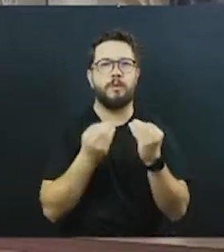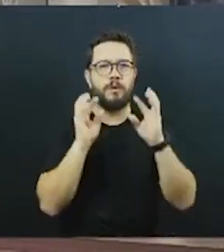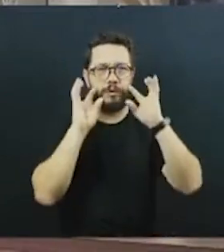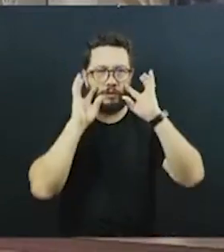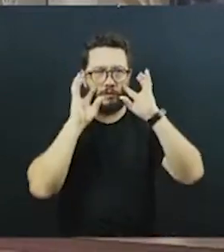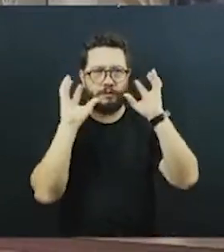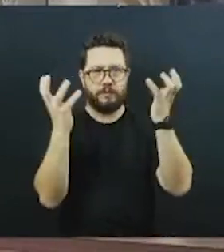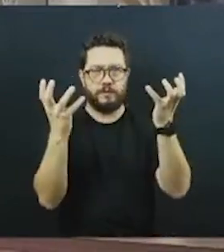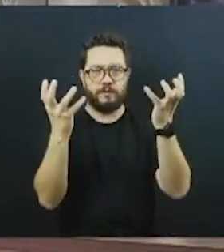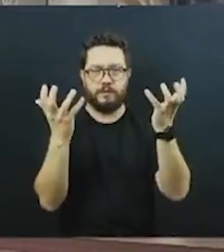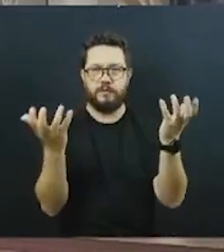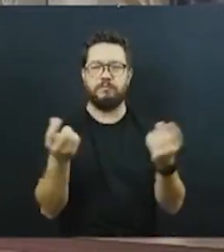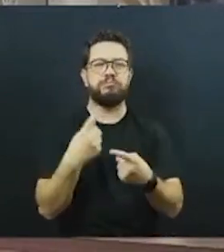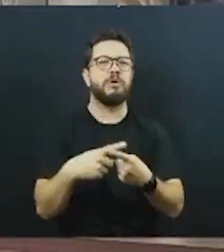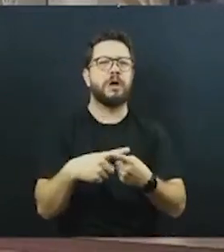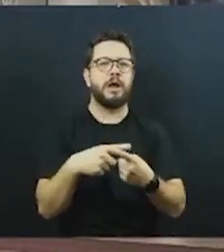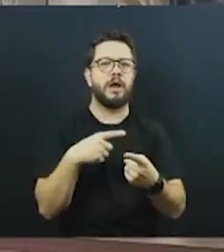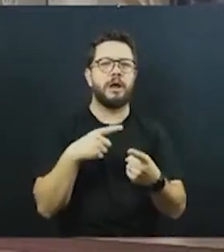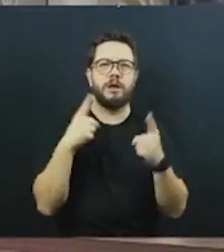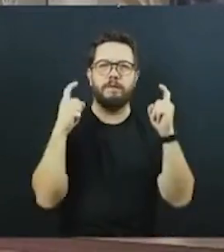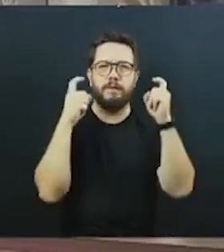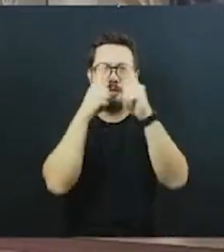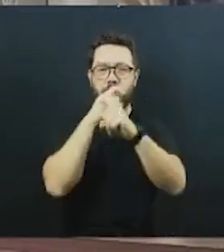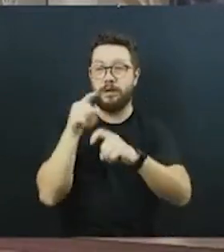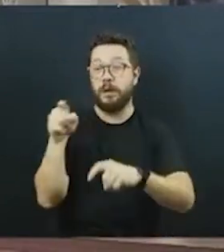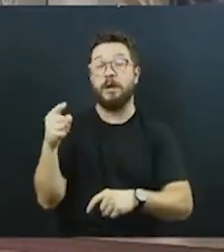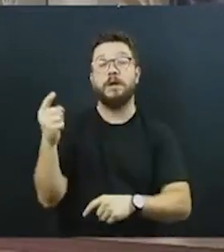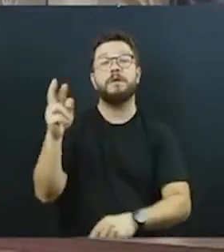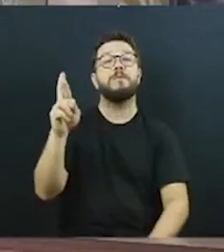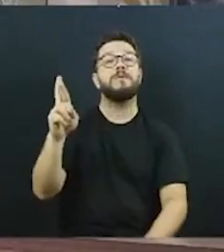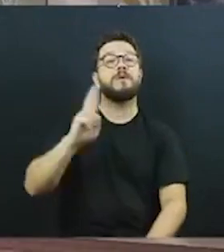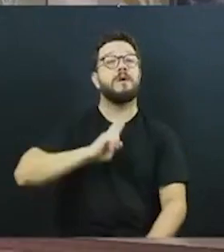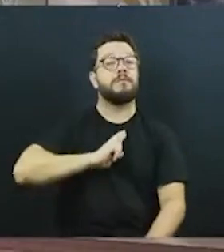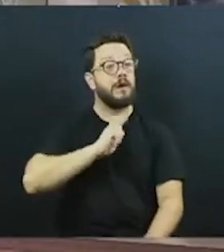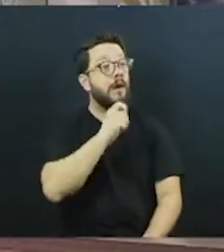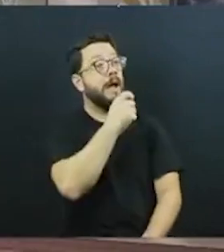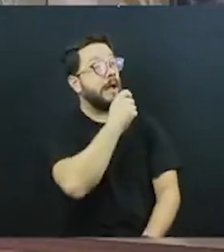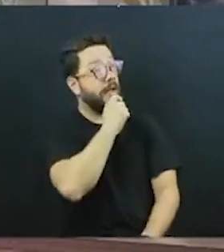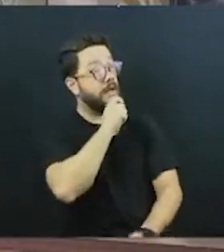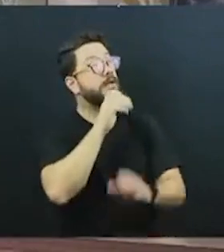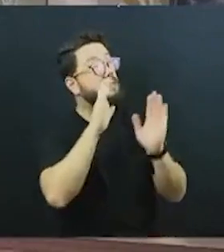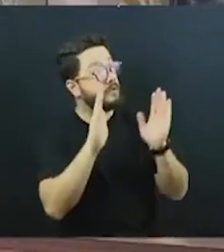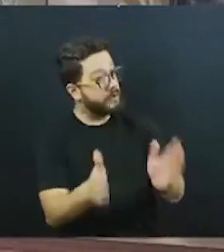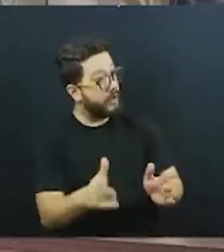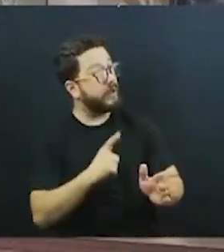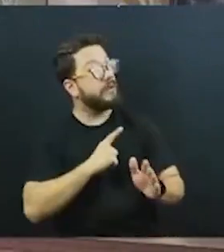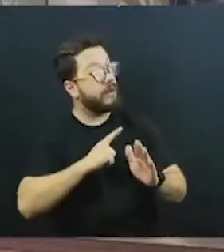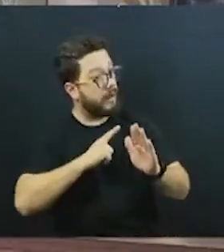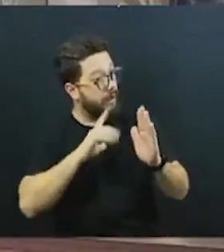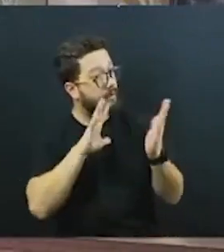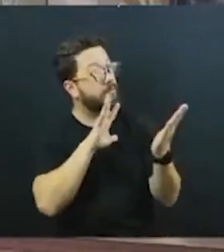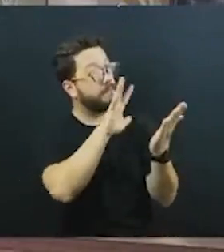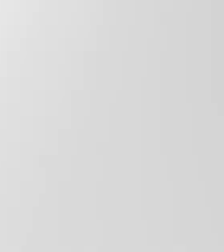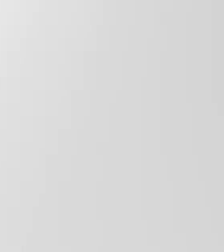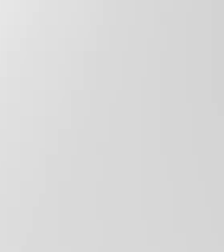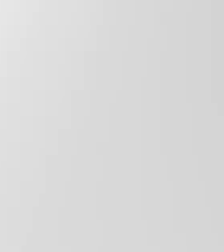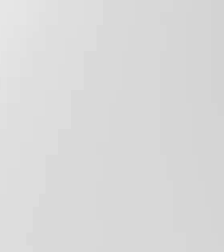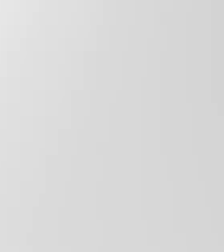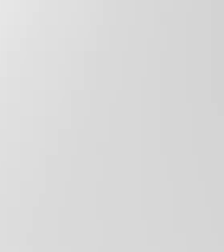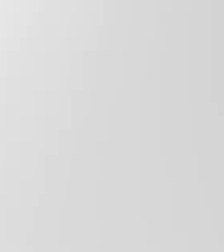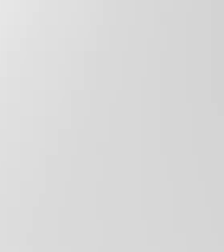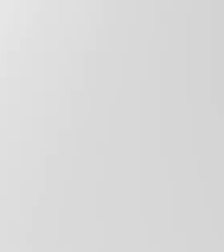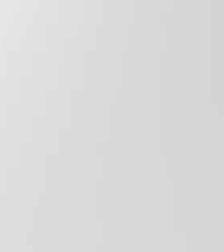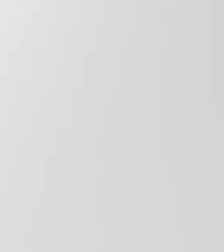dificuldade. E ele me respondeu dizendo, vereadora, nós já estamos credenciados, temos 17 casas credenciadas...